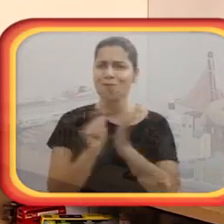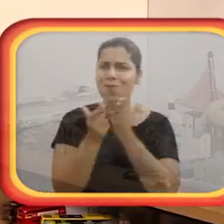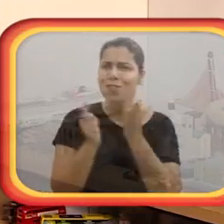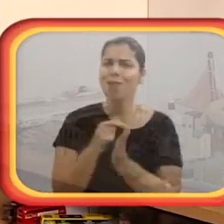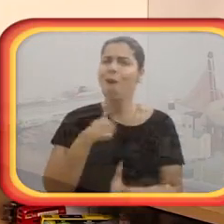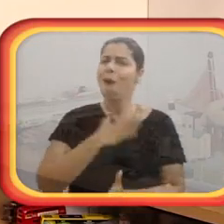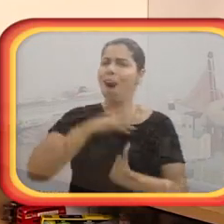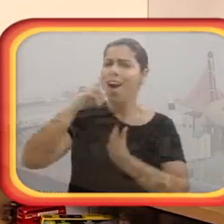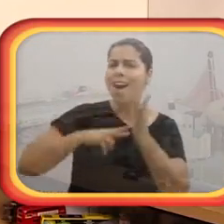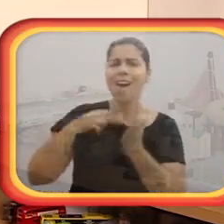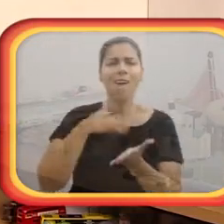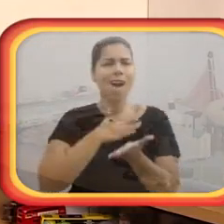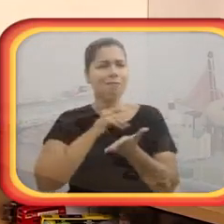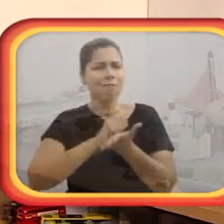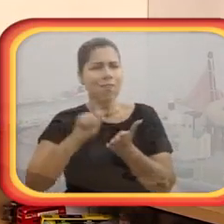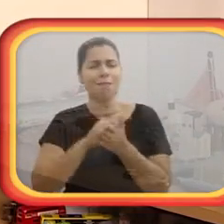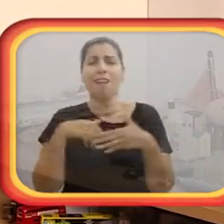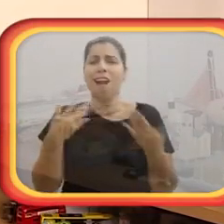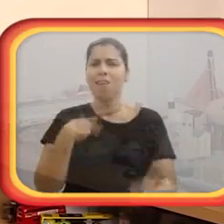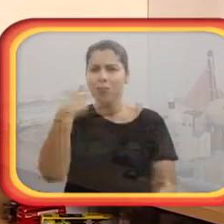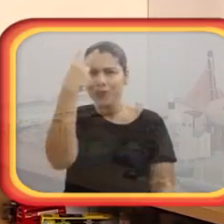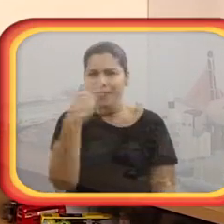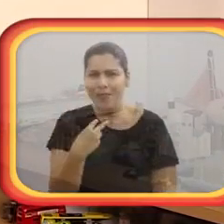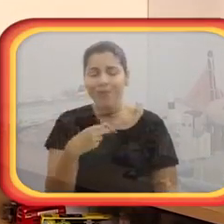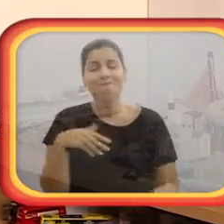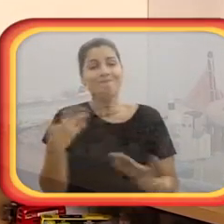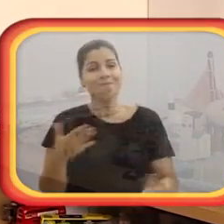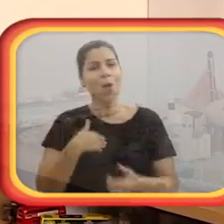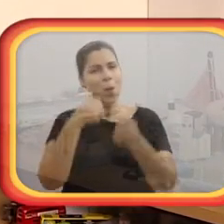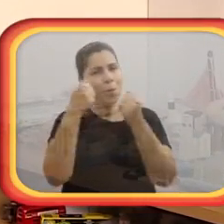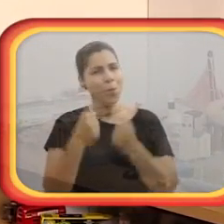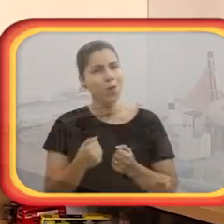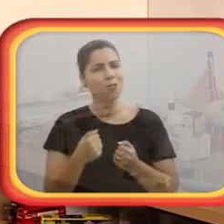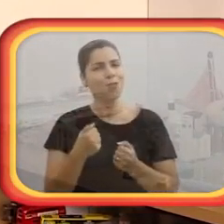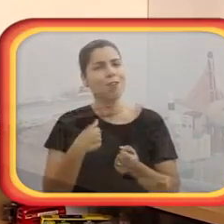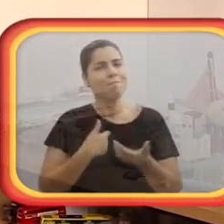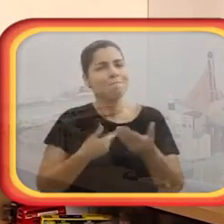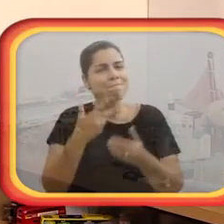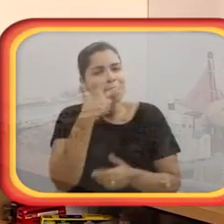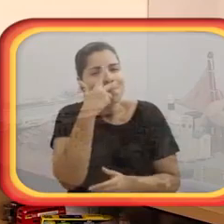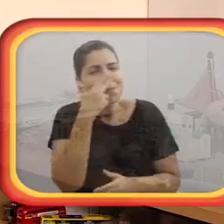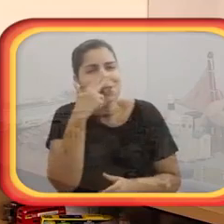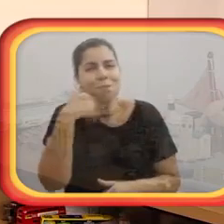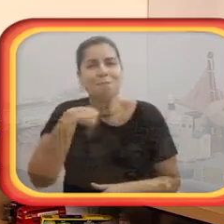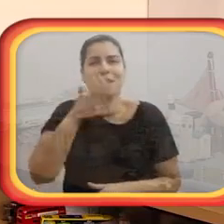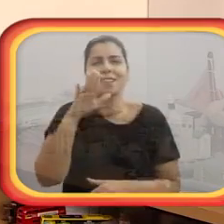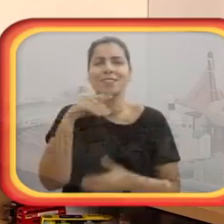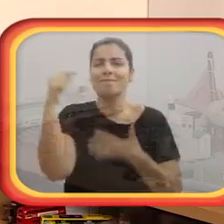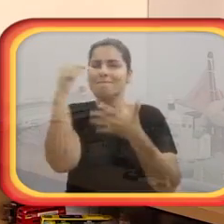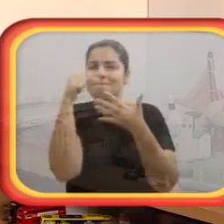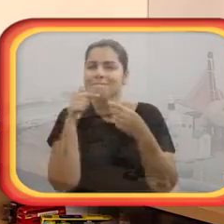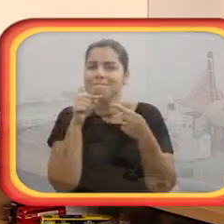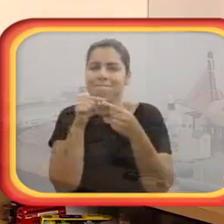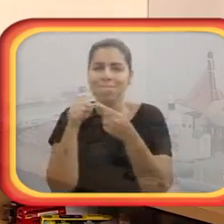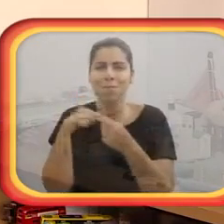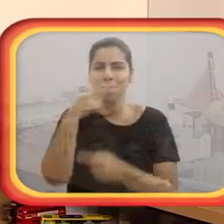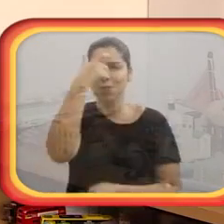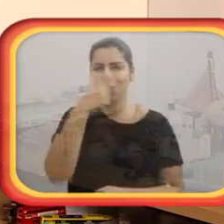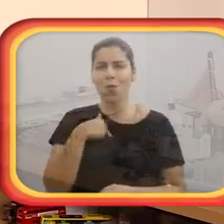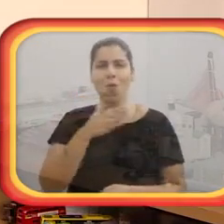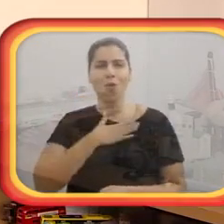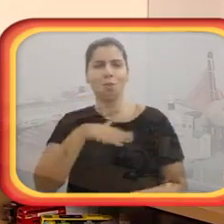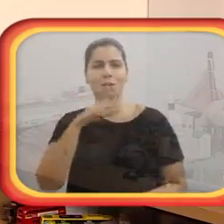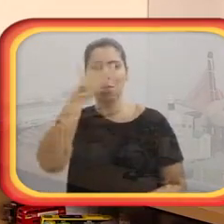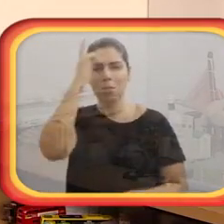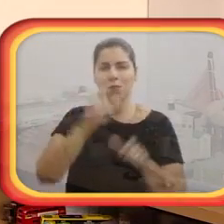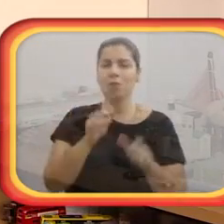explica em vários aspectos, mas ela não me define enquanto pessoa. Então, eu sou marco, jornalista, gosto de ler, escrever. Ah, sou cego. Então,